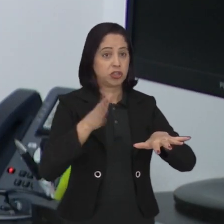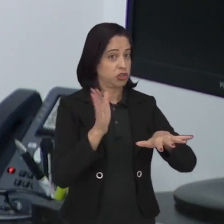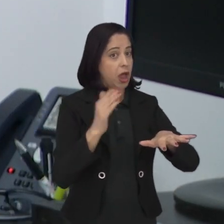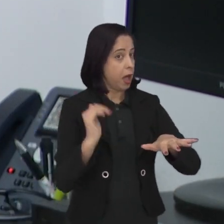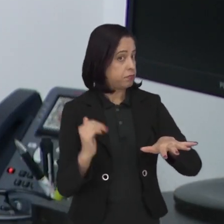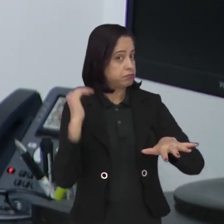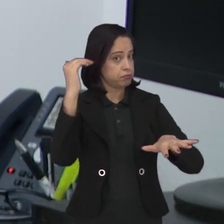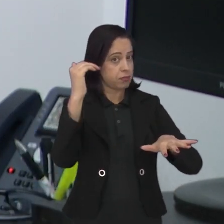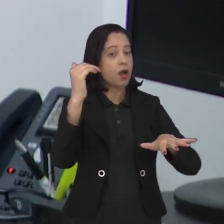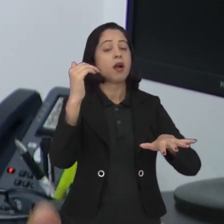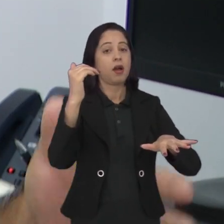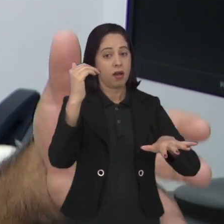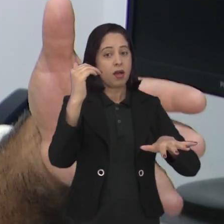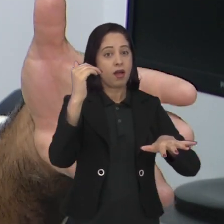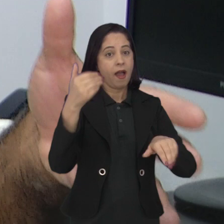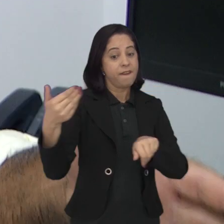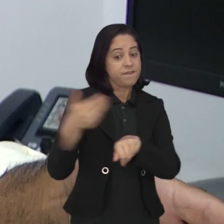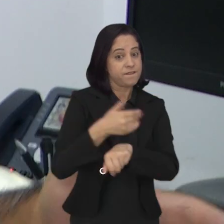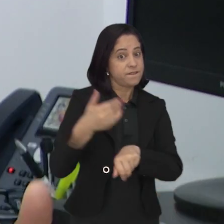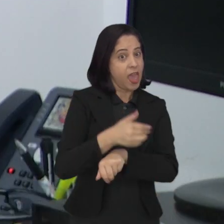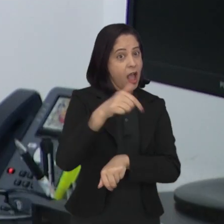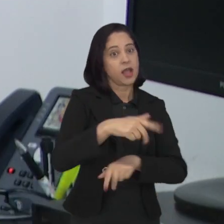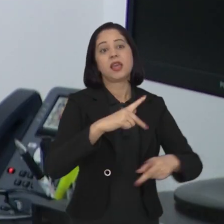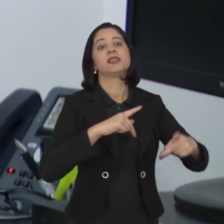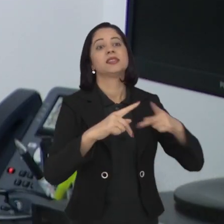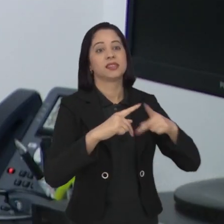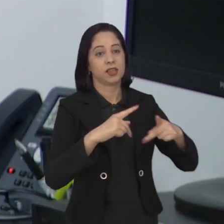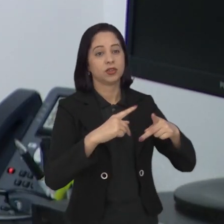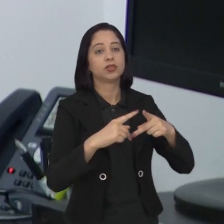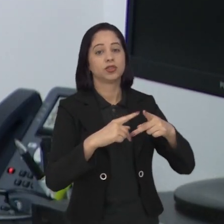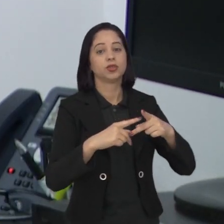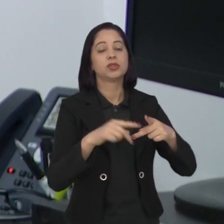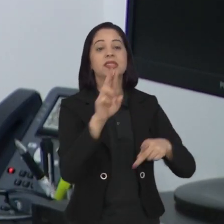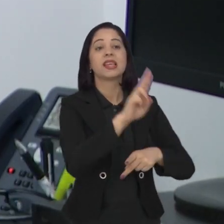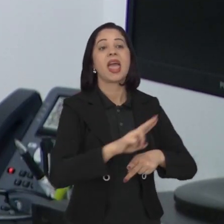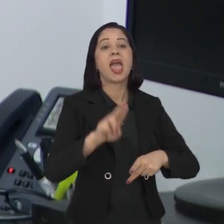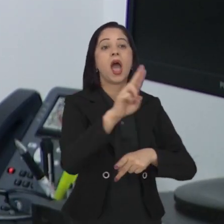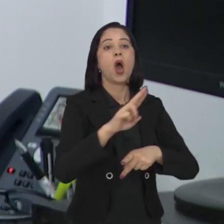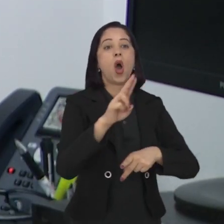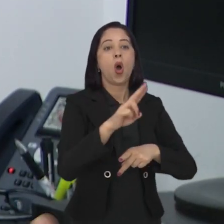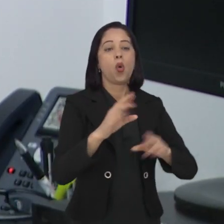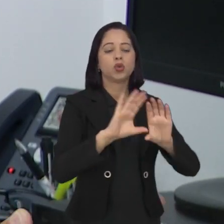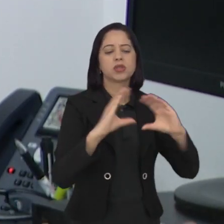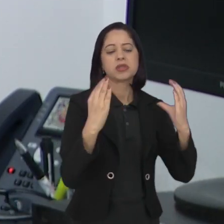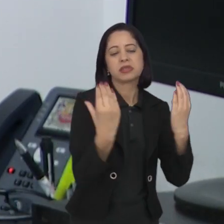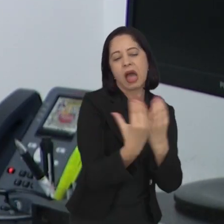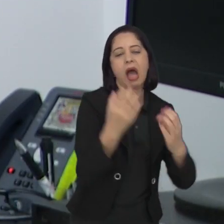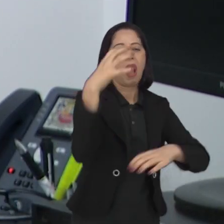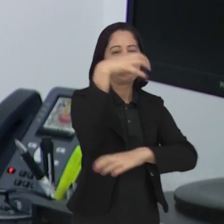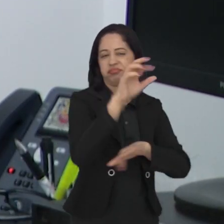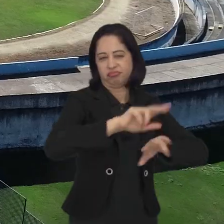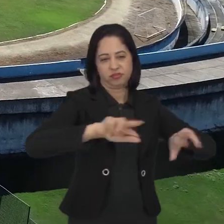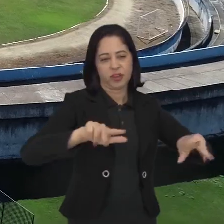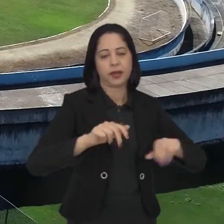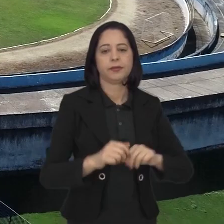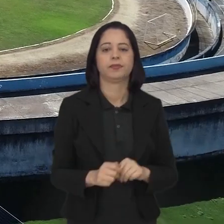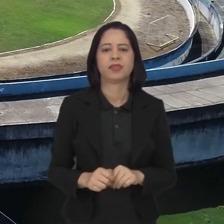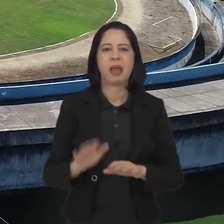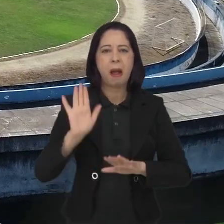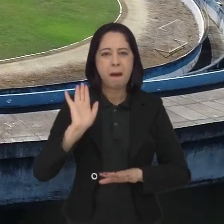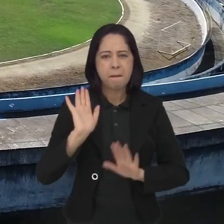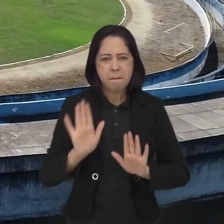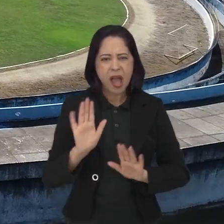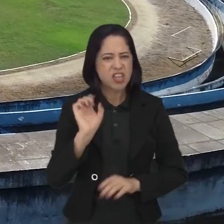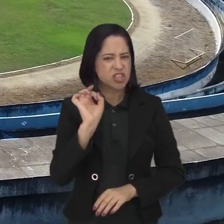conceituadas no nosso país, que acabam se ocupando dos nossos espaços para poder então desenvolver a sua atividade. Mas não